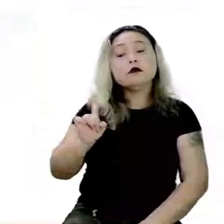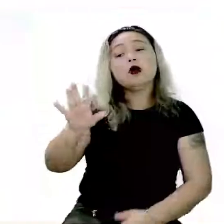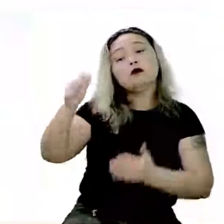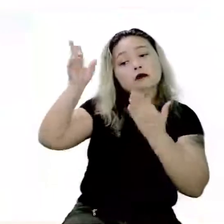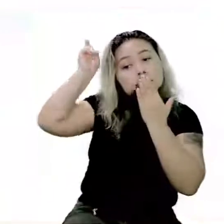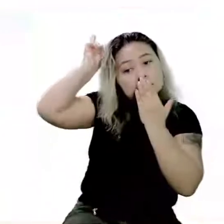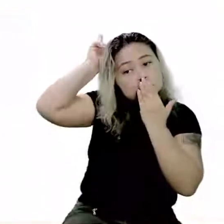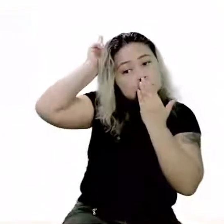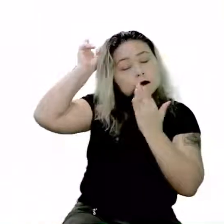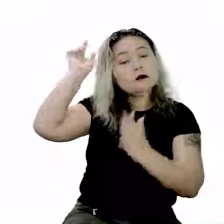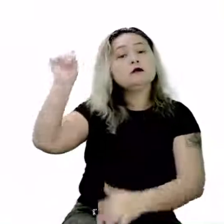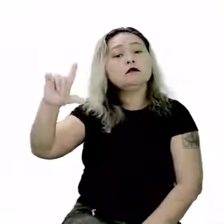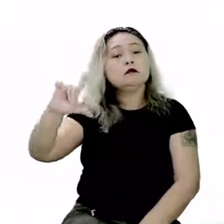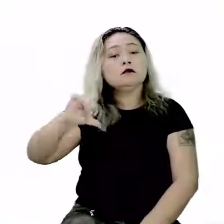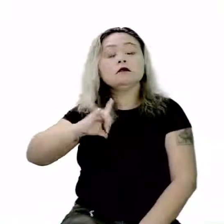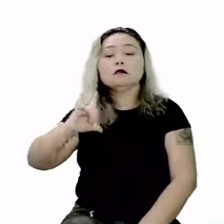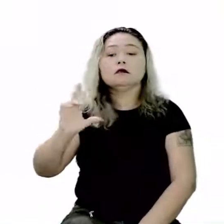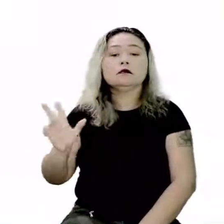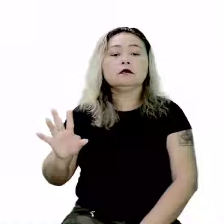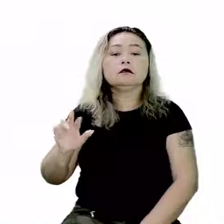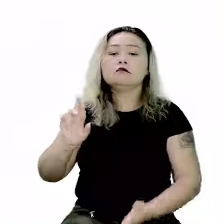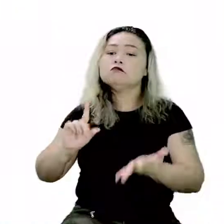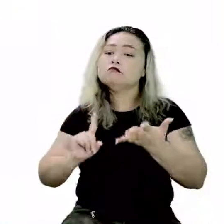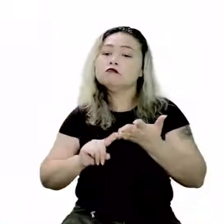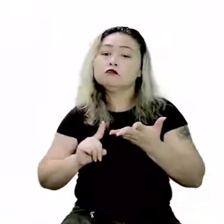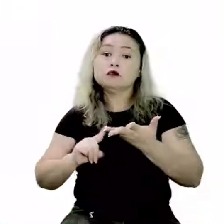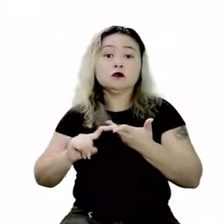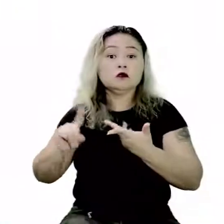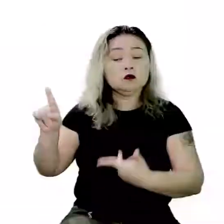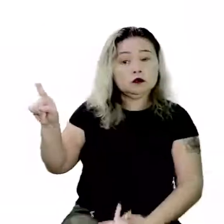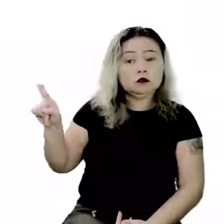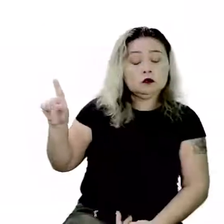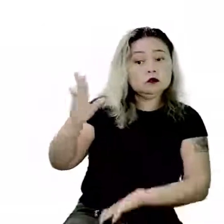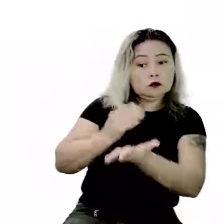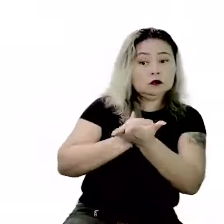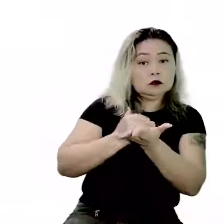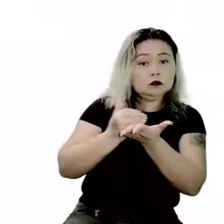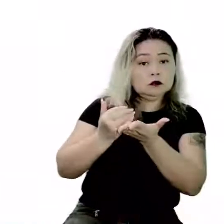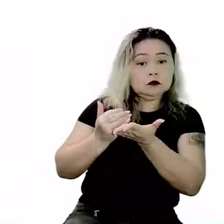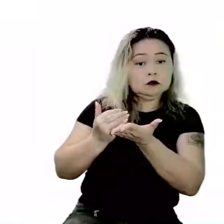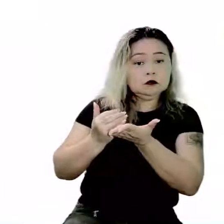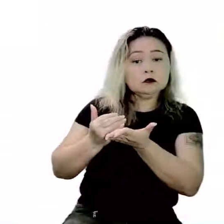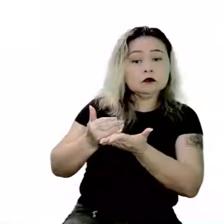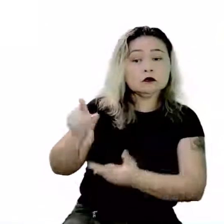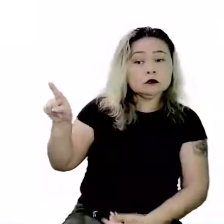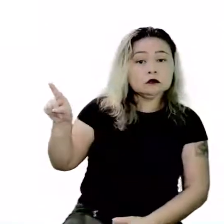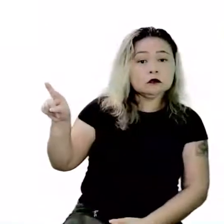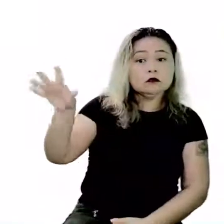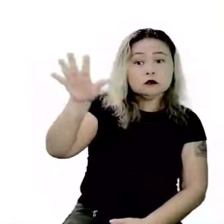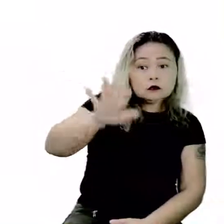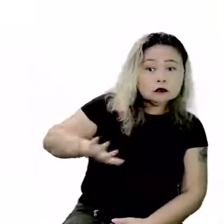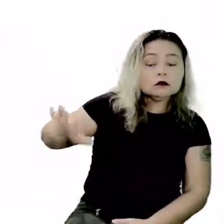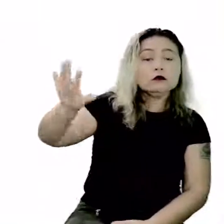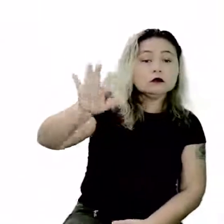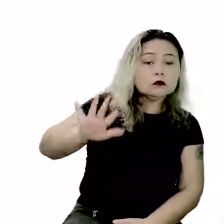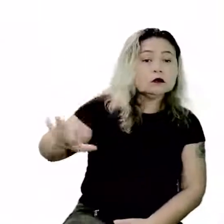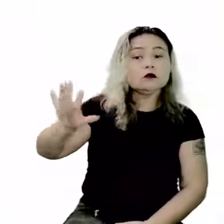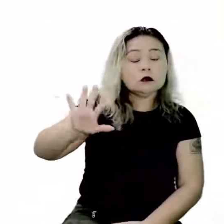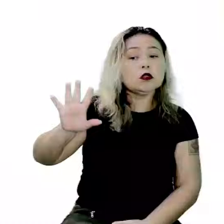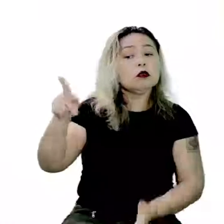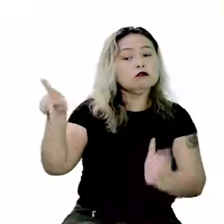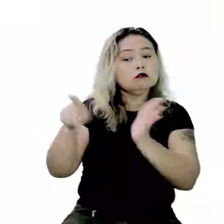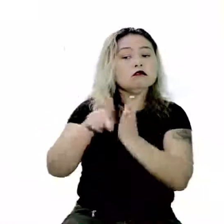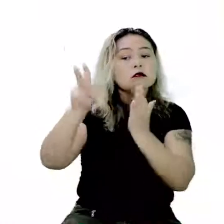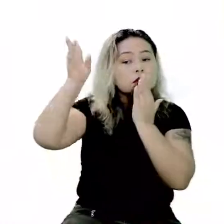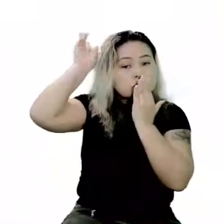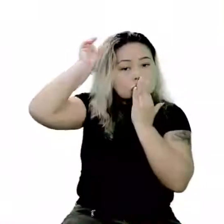indígenas, tivemos aí vários, isso aqui tudo, para começar, a gente pode dizer que isso aqui tudo era indígena, antes de a gente estar aqui, Só